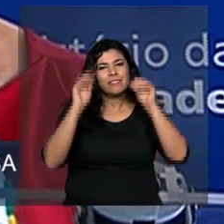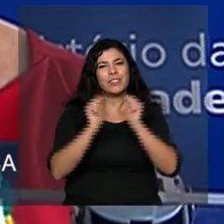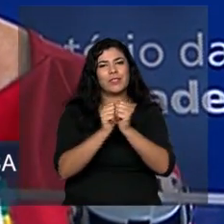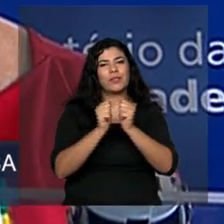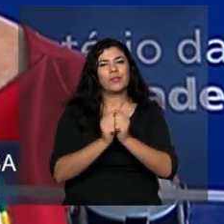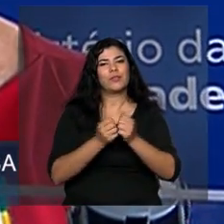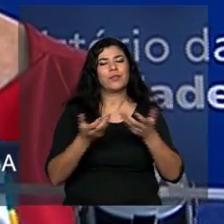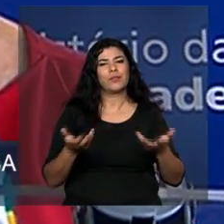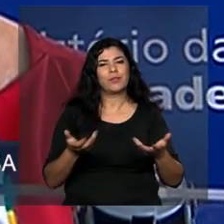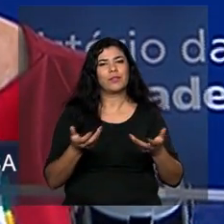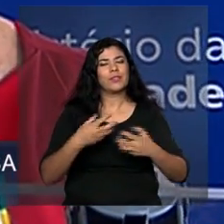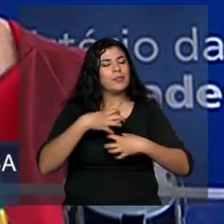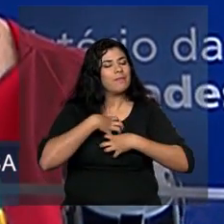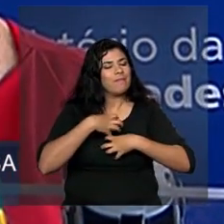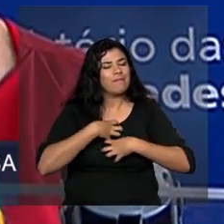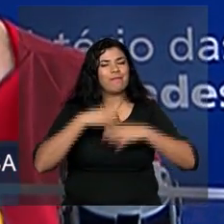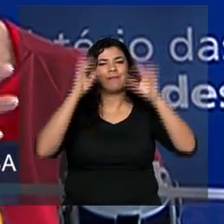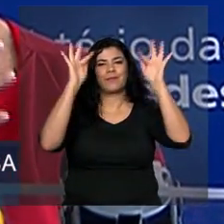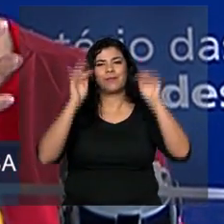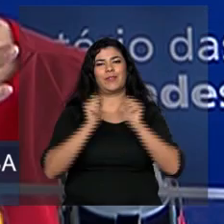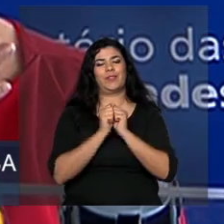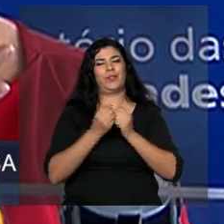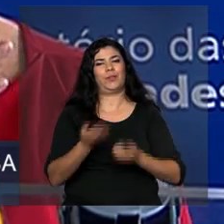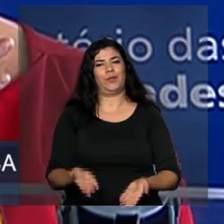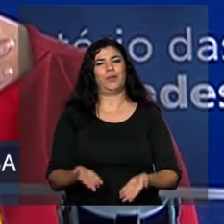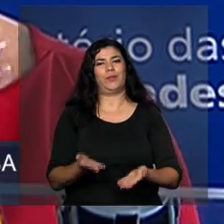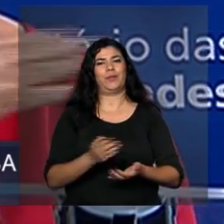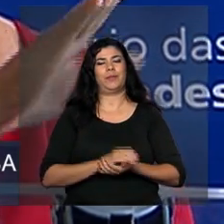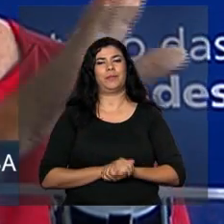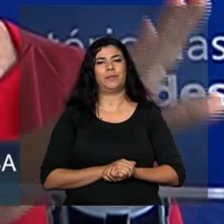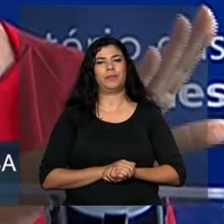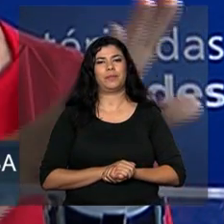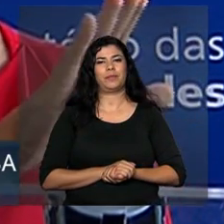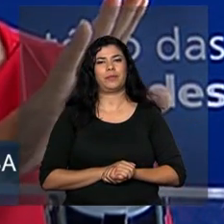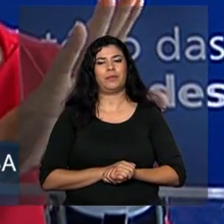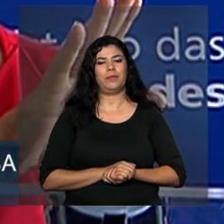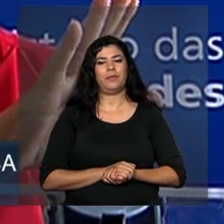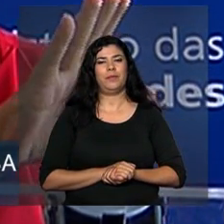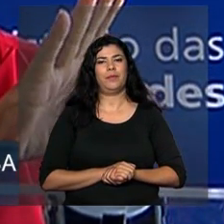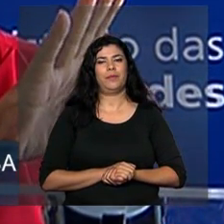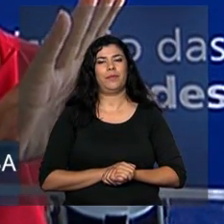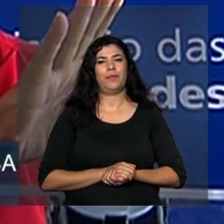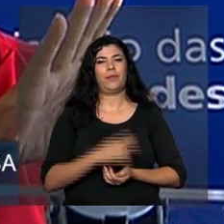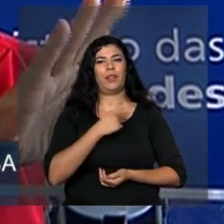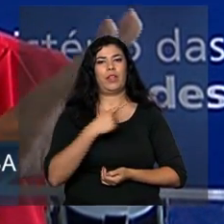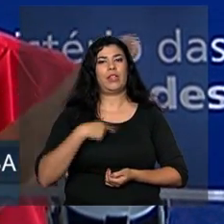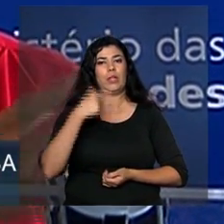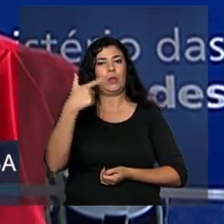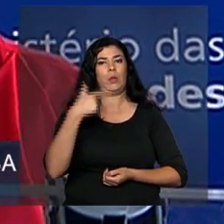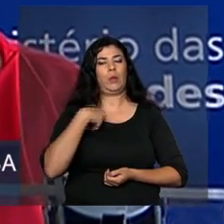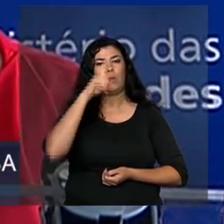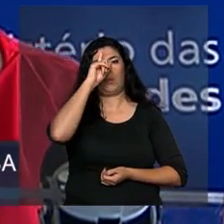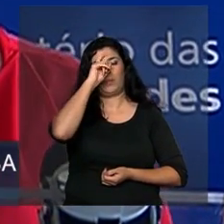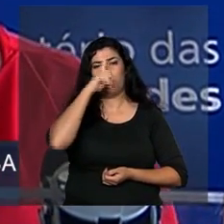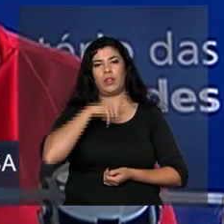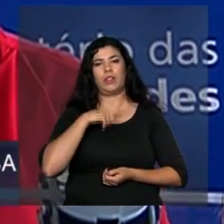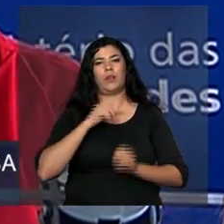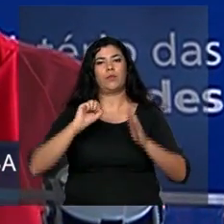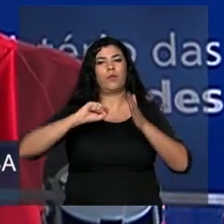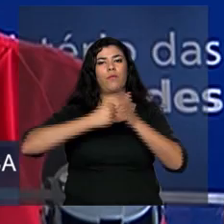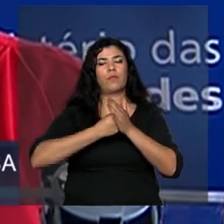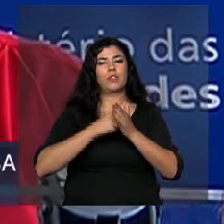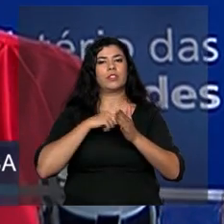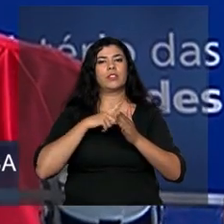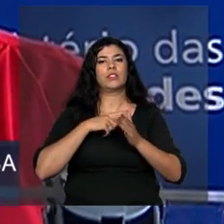aqui, estou muito feliz de estar aqui. Tá? Presidente, nós temos dois hospitais públicos fechados em Capanema, um pronto atendimento médico que parece que vai fechar